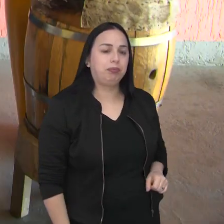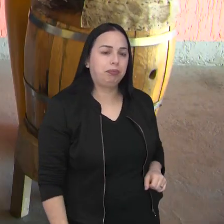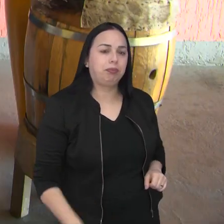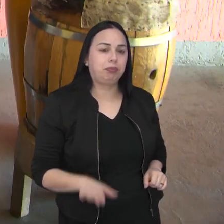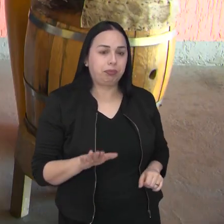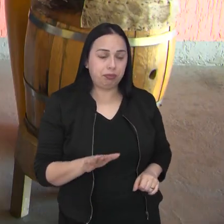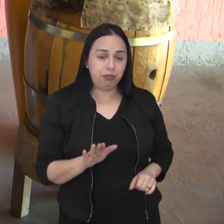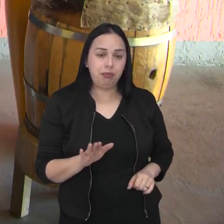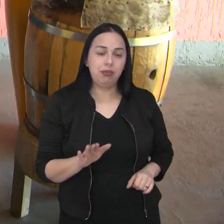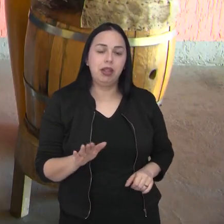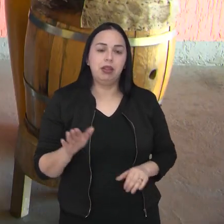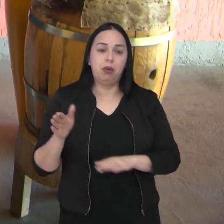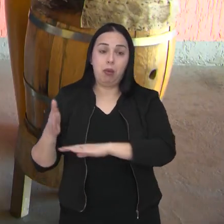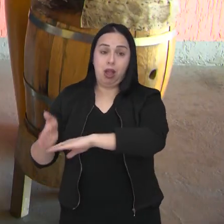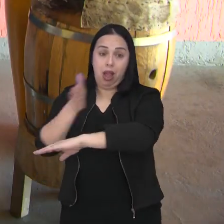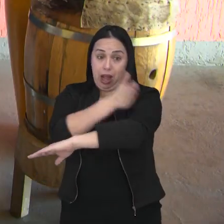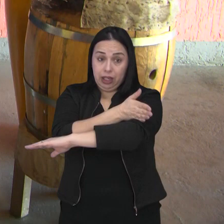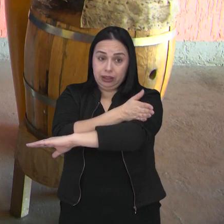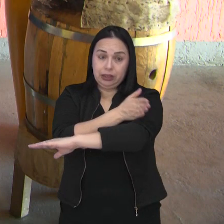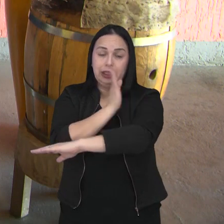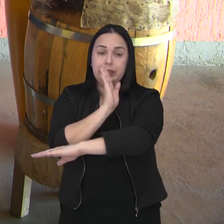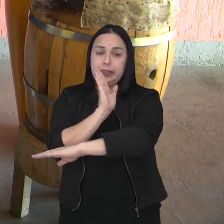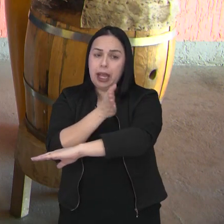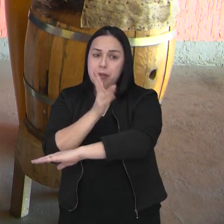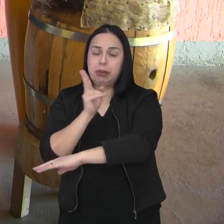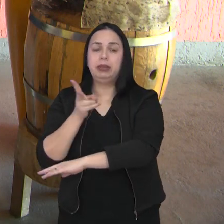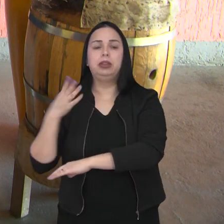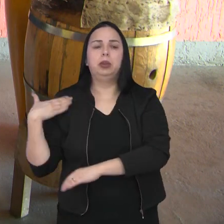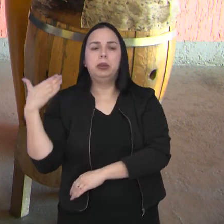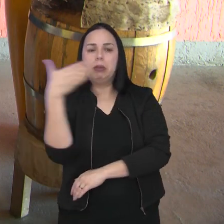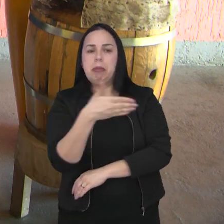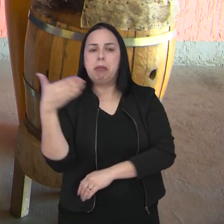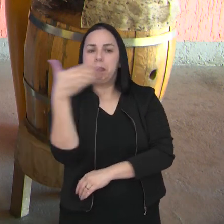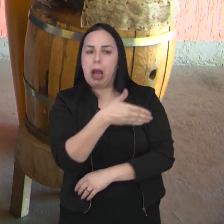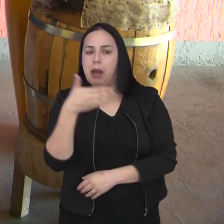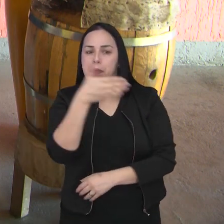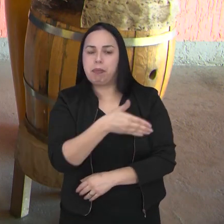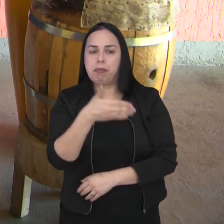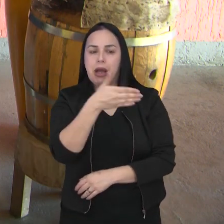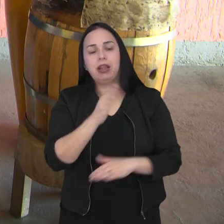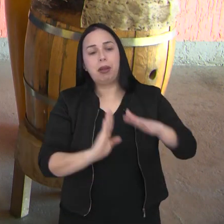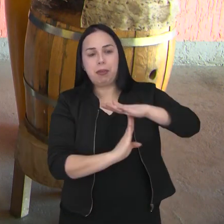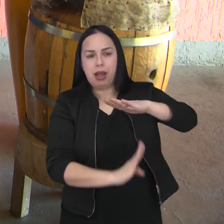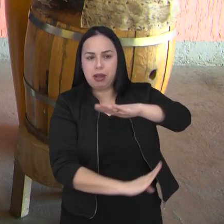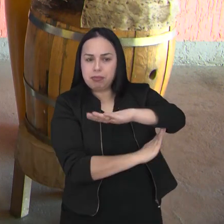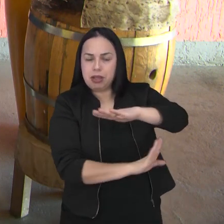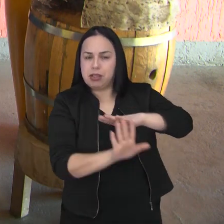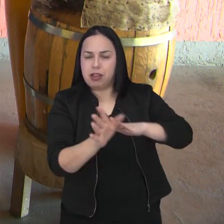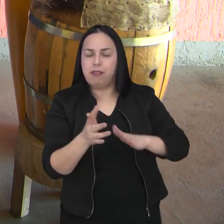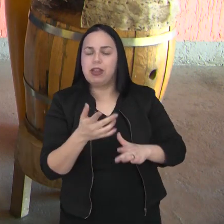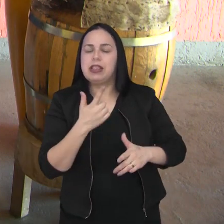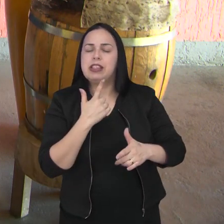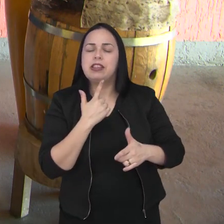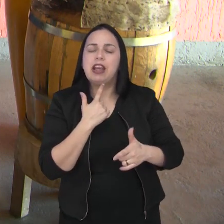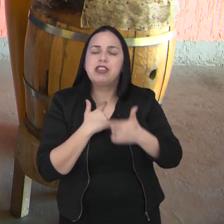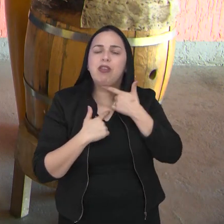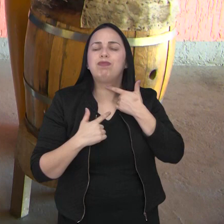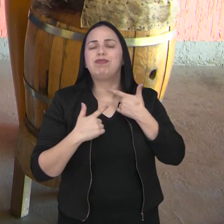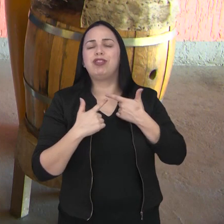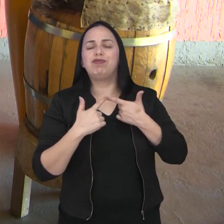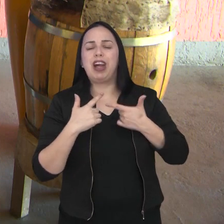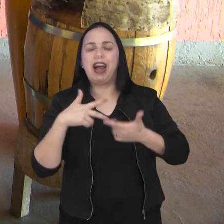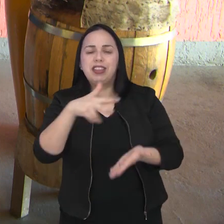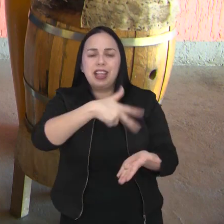Raça. Antes de você montar, então, você sempre estava indo para o Rio. Isso. Por conta da manifestação. Você sente mesmo essa falta?